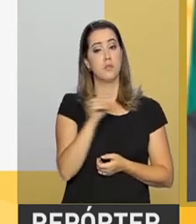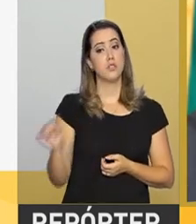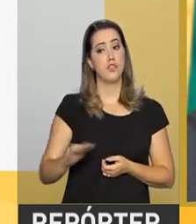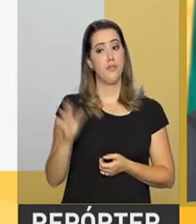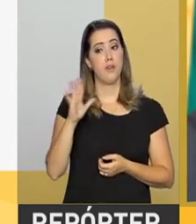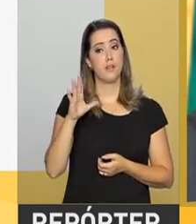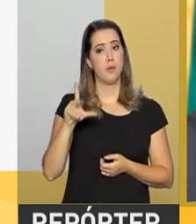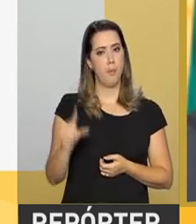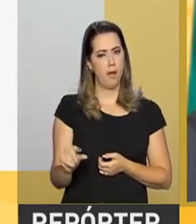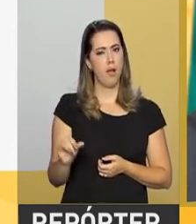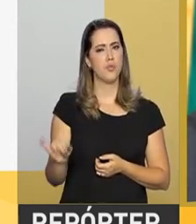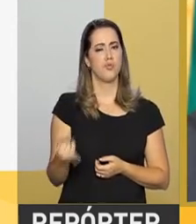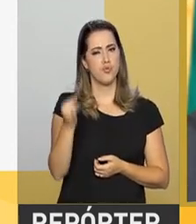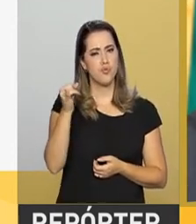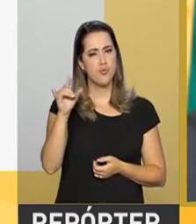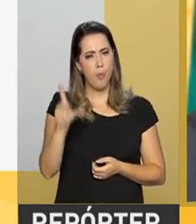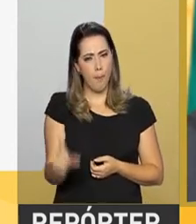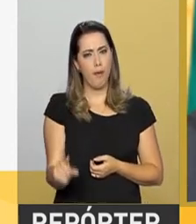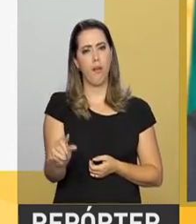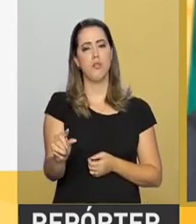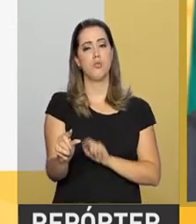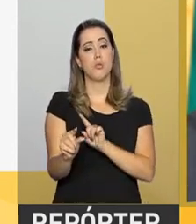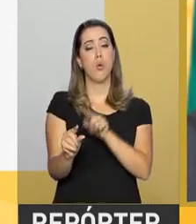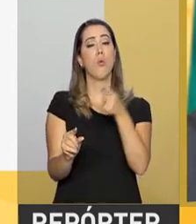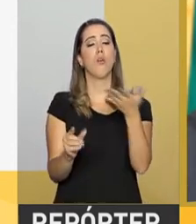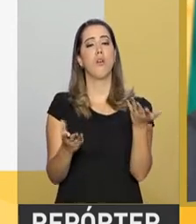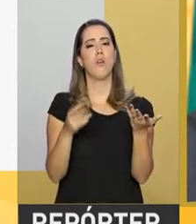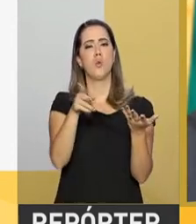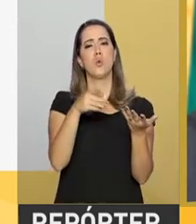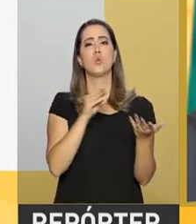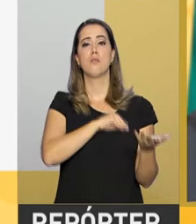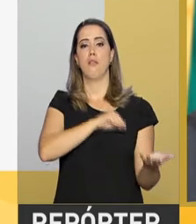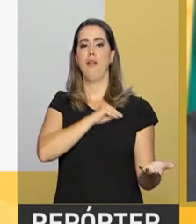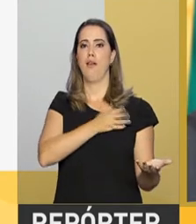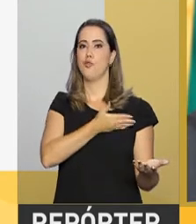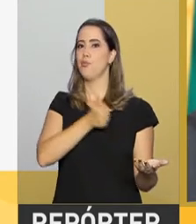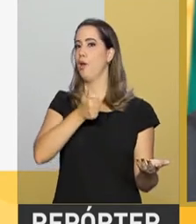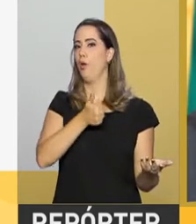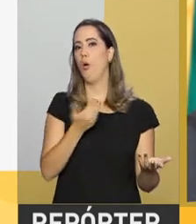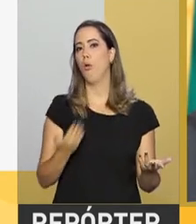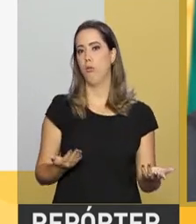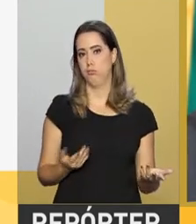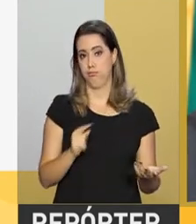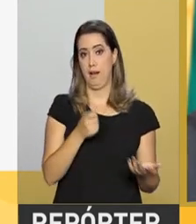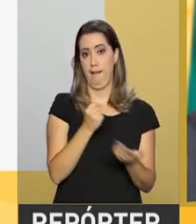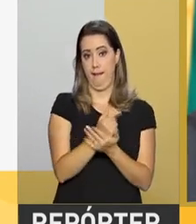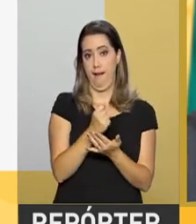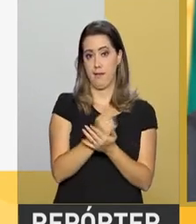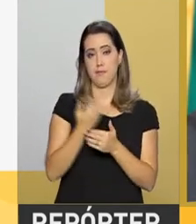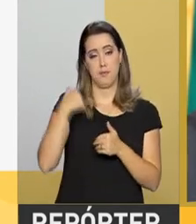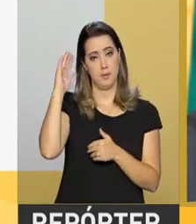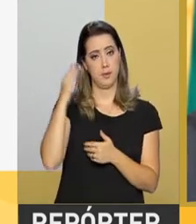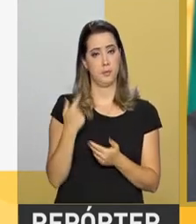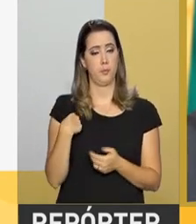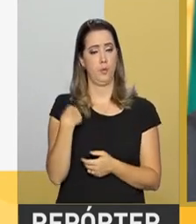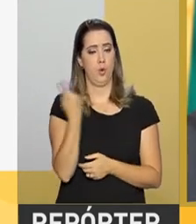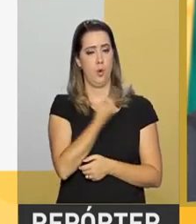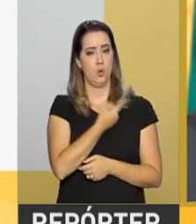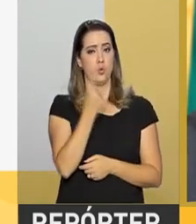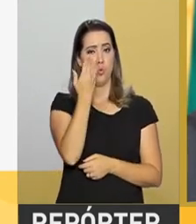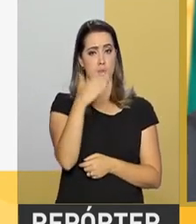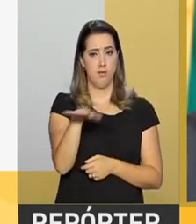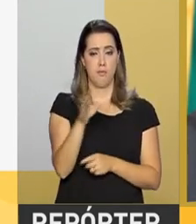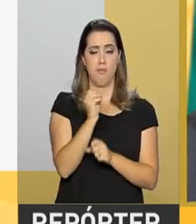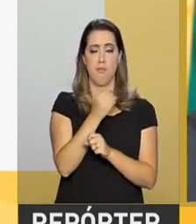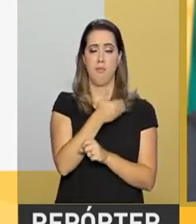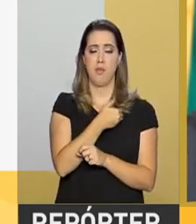o que acaba acontecendo é que o seu salário fica mais valorizado nós temos pouco mais de um ano e meio de governo e conseguimos